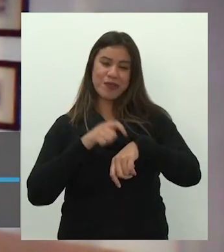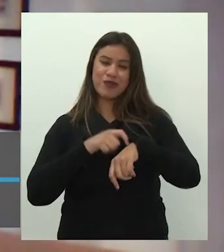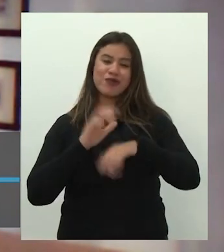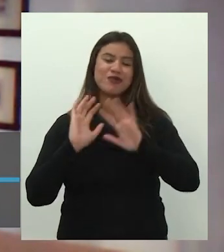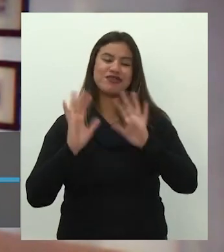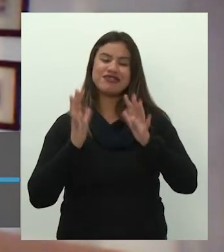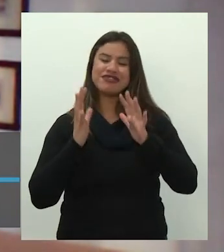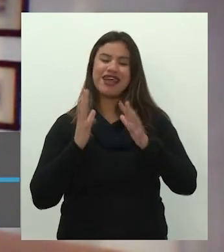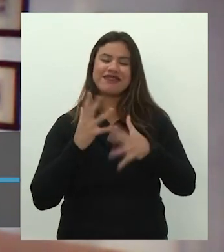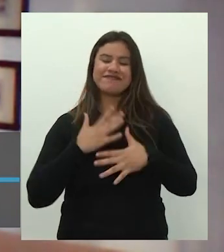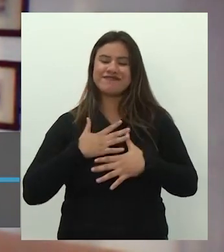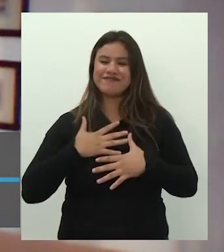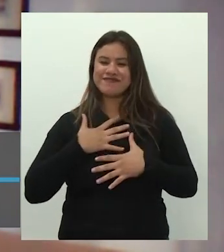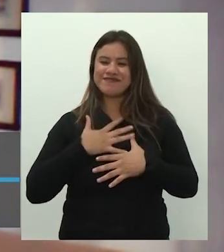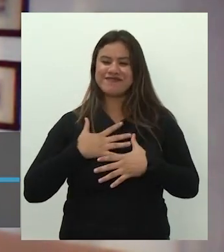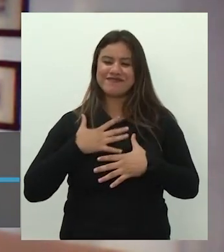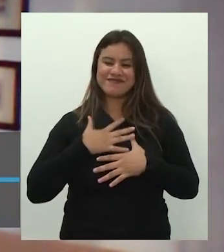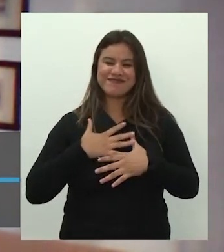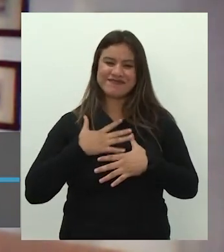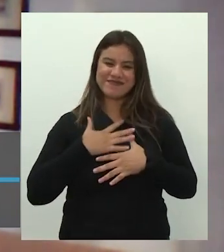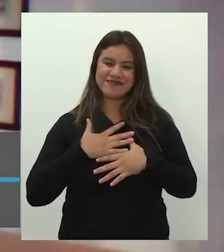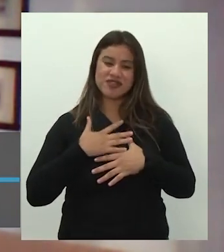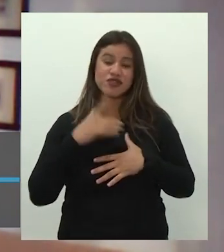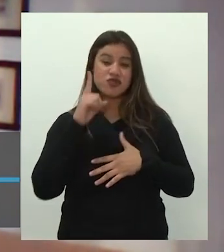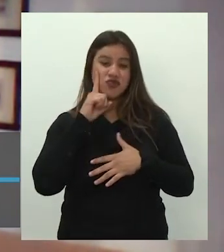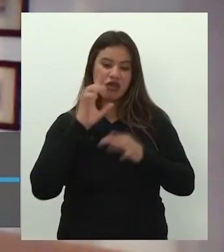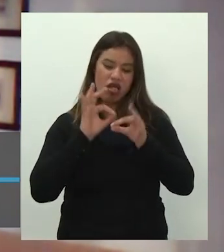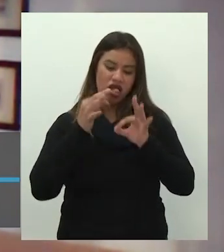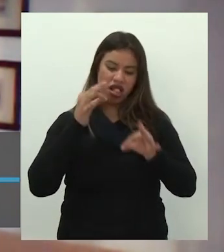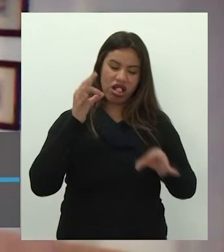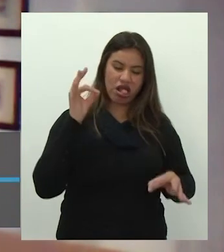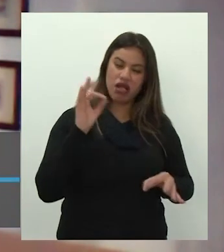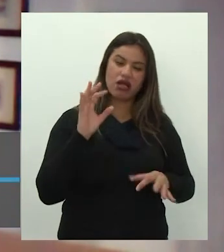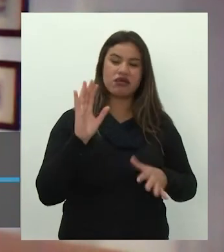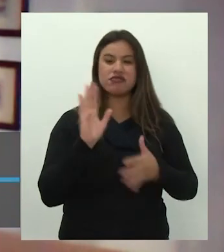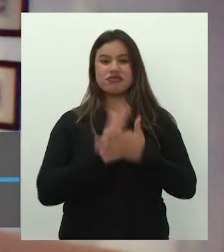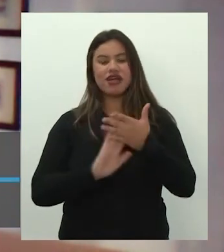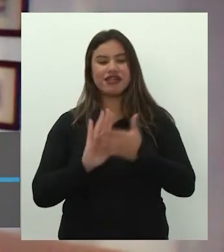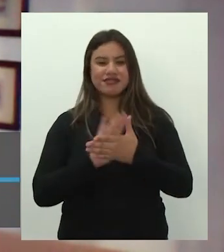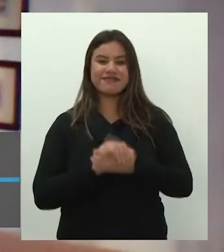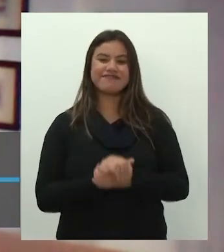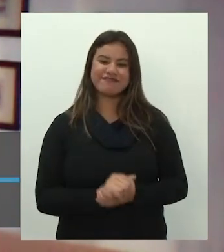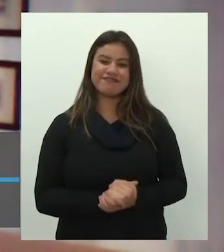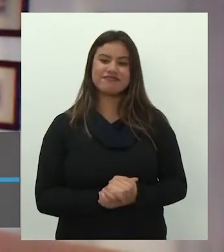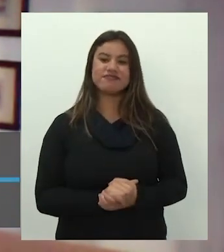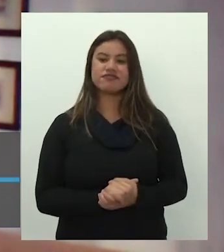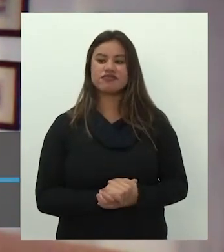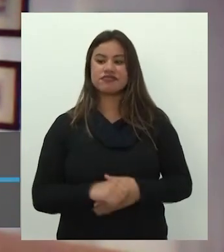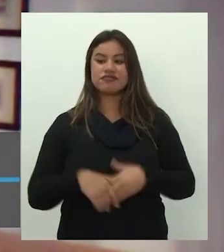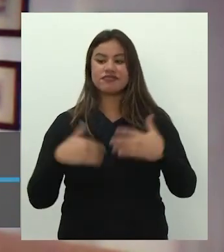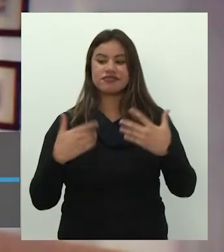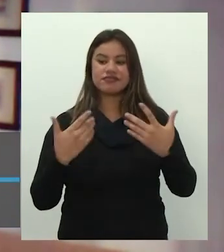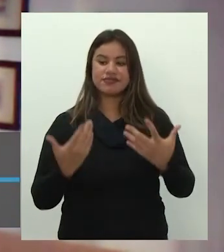é mais gostoso, o dia não fica tão comprido e assim por diante, né? Então,